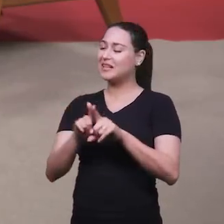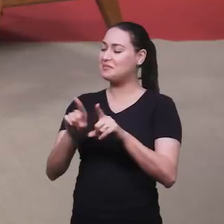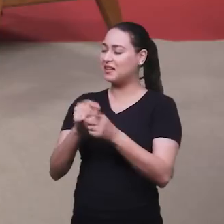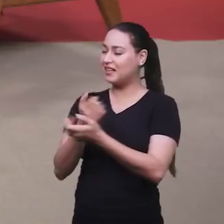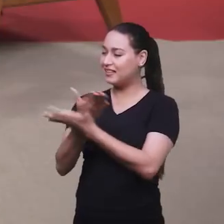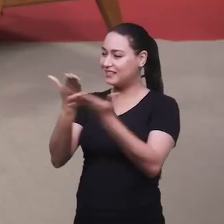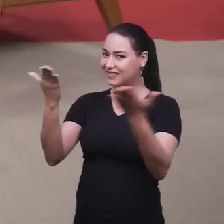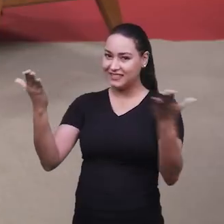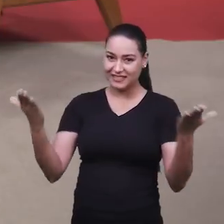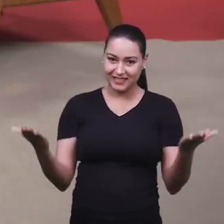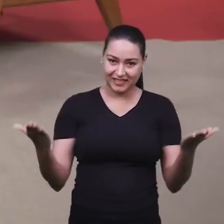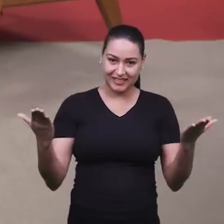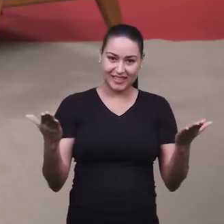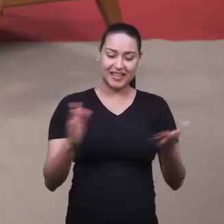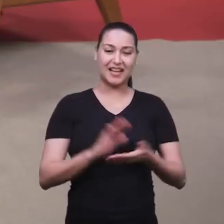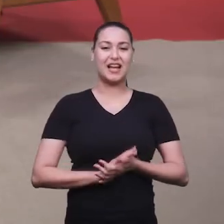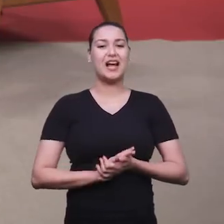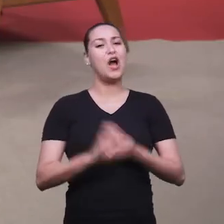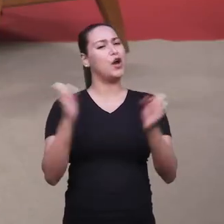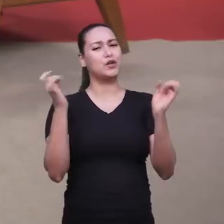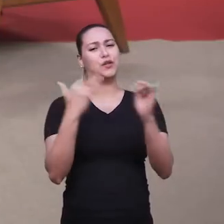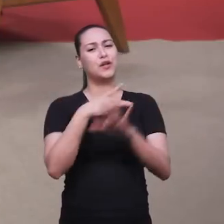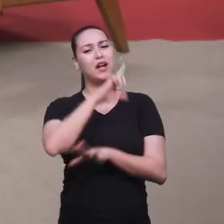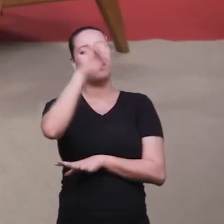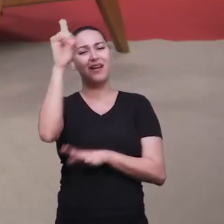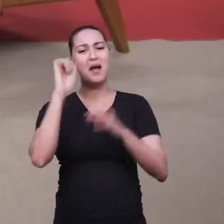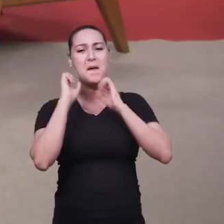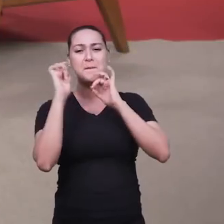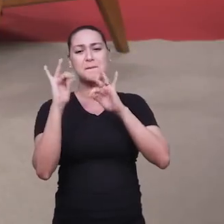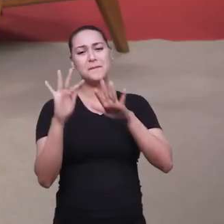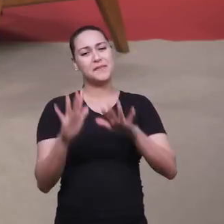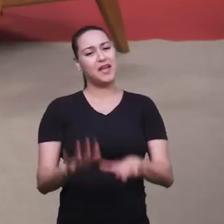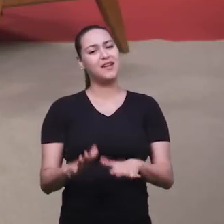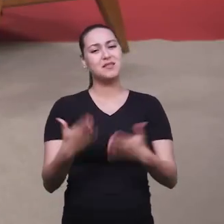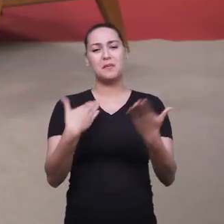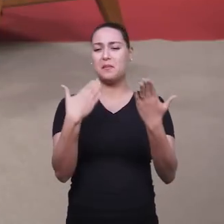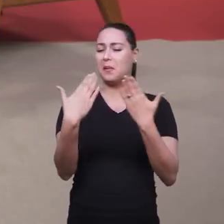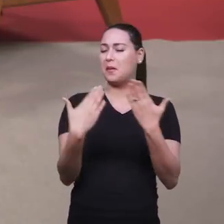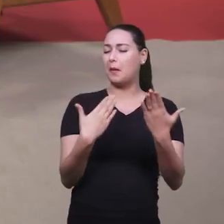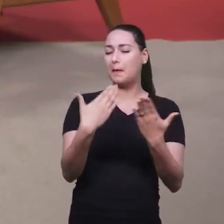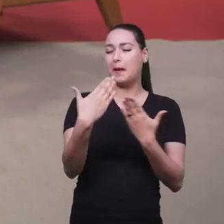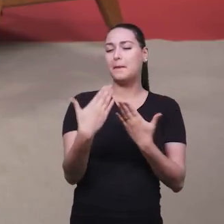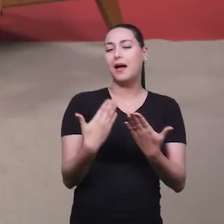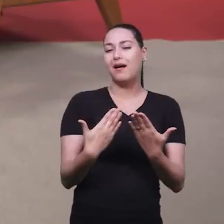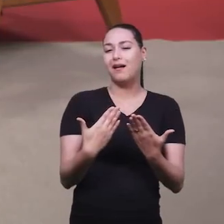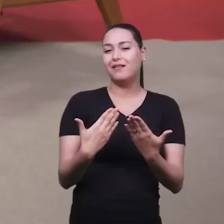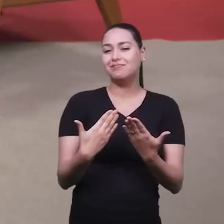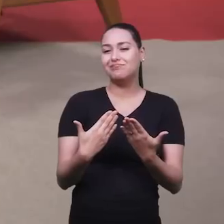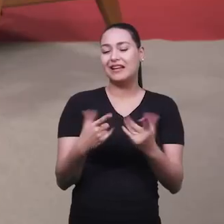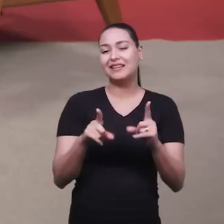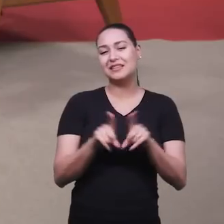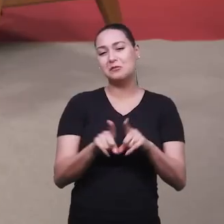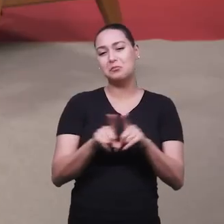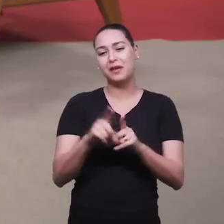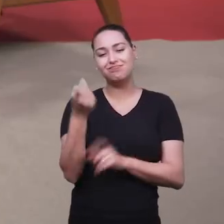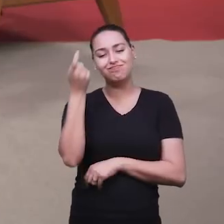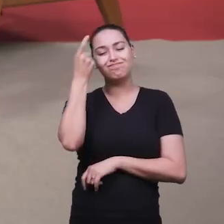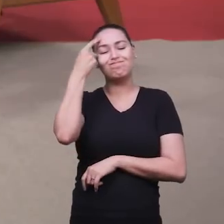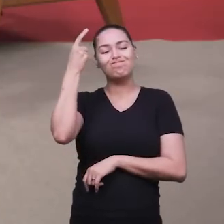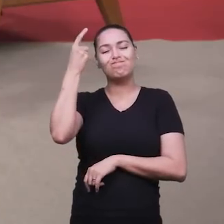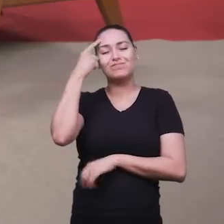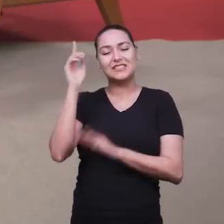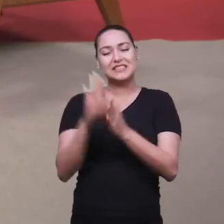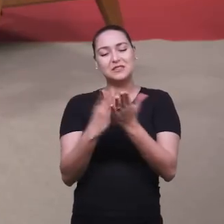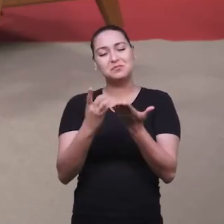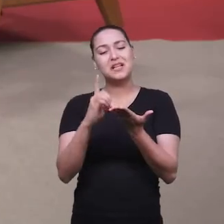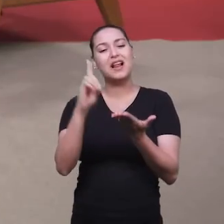Sérgio, Pai do Senhor a todos, queridos. Glórias a Deus, é uma bênção essa nossa conversa, na verdade a meditação na